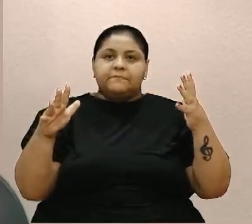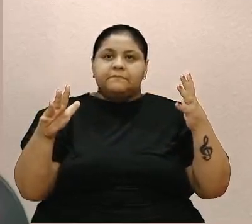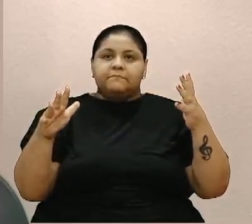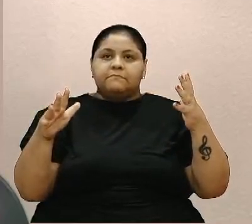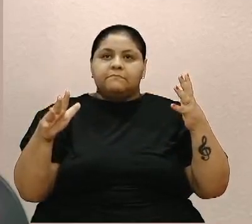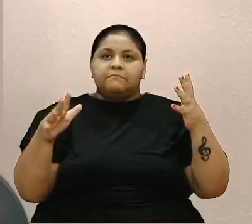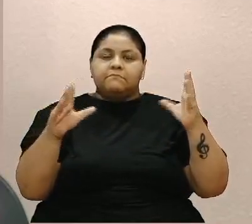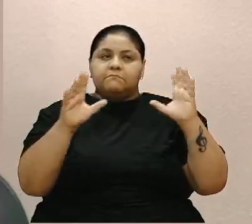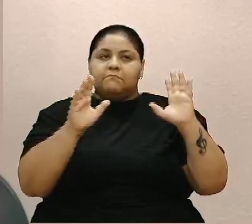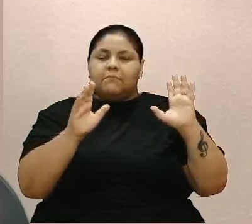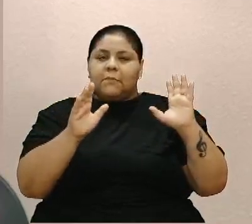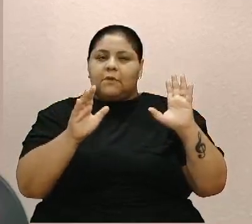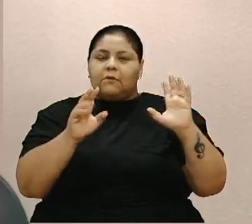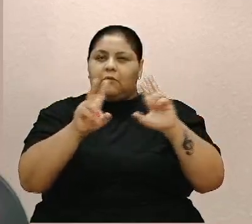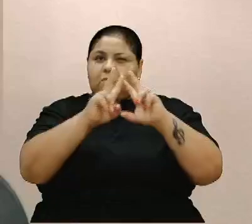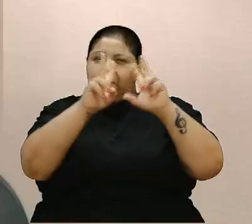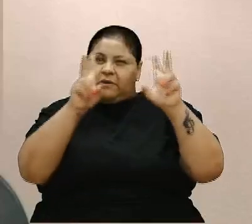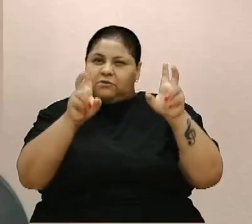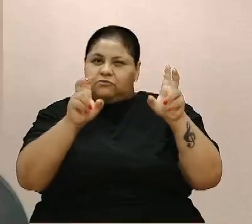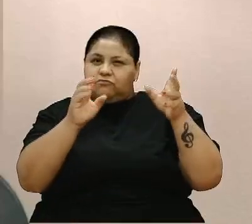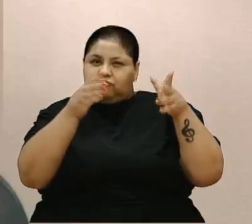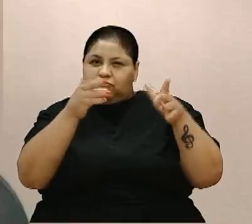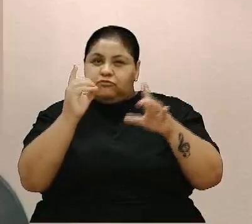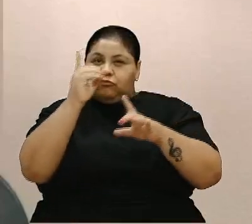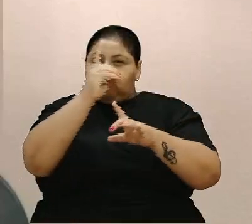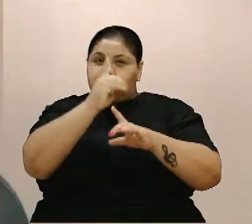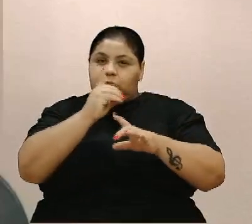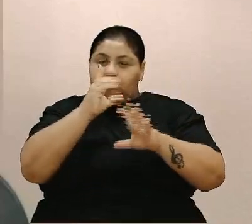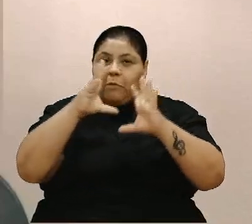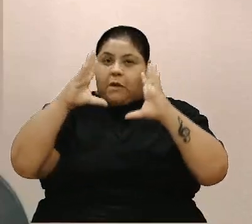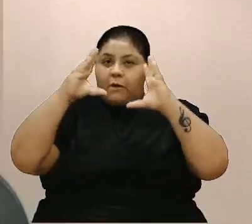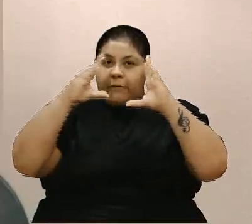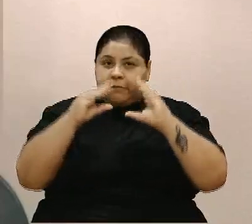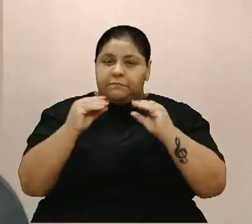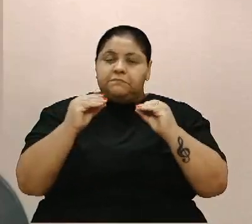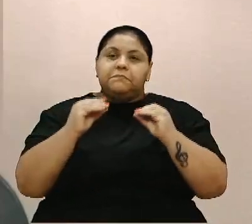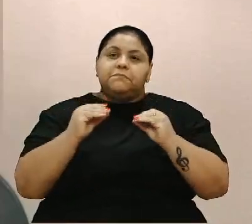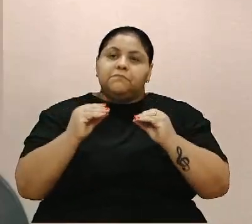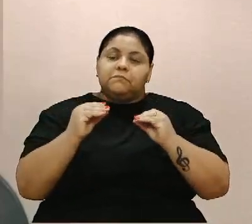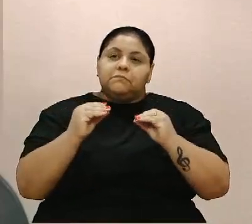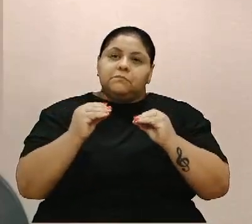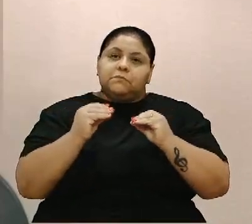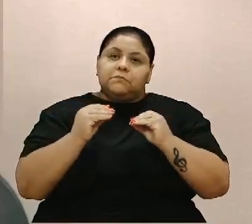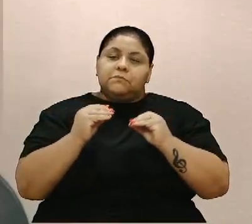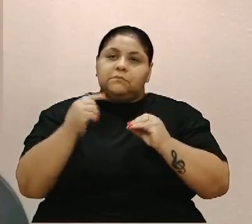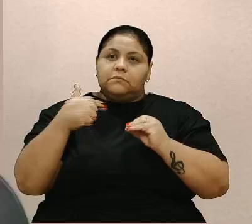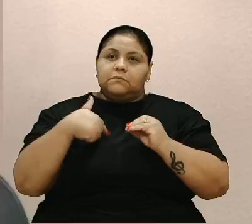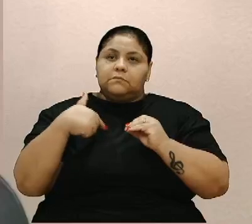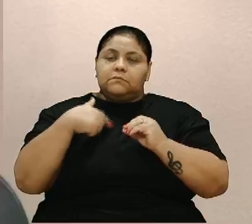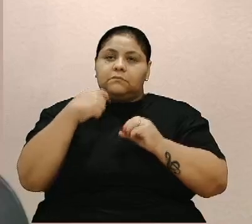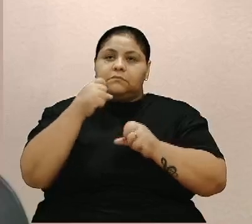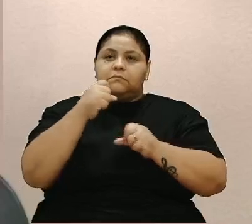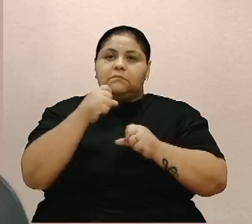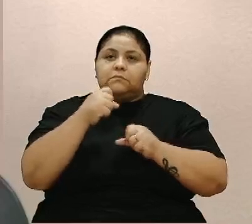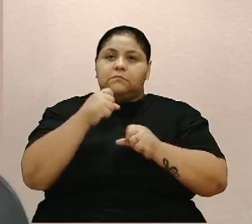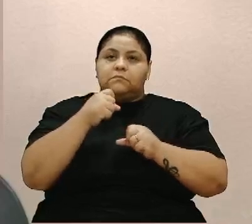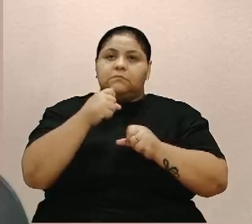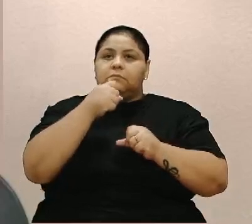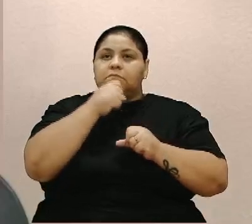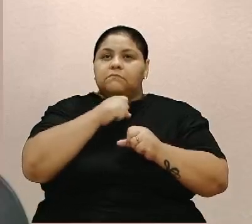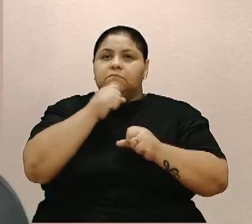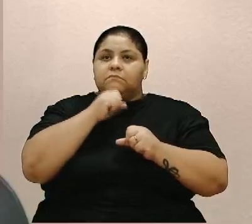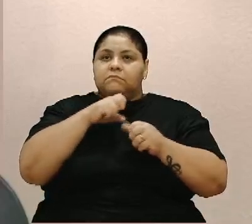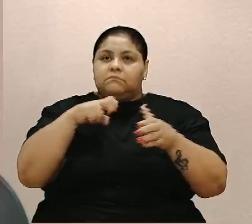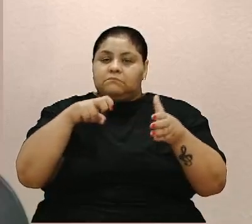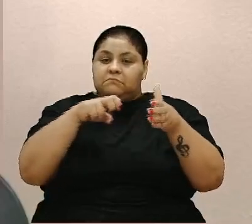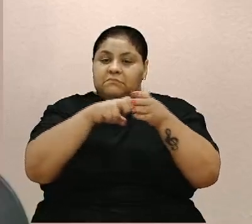muito específica que ocorreu no domingo à noite, onde que minha avó teve um acidente